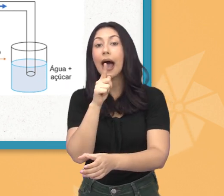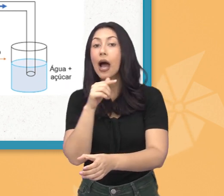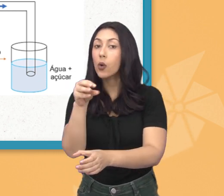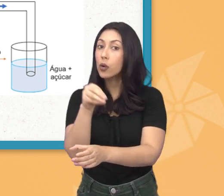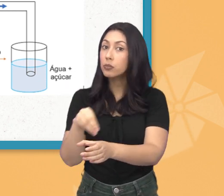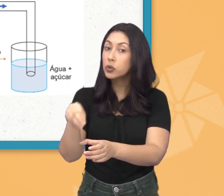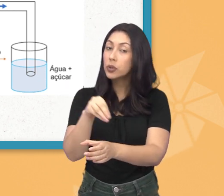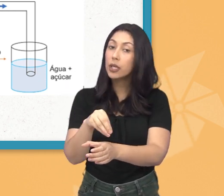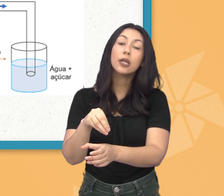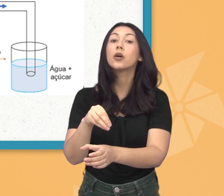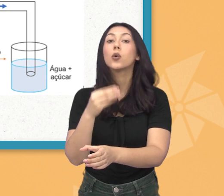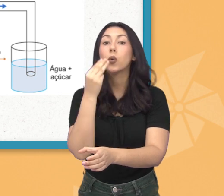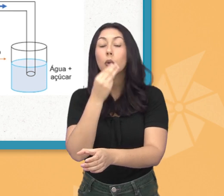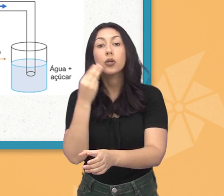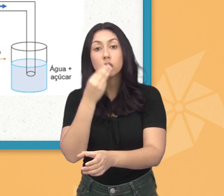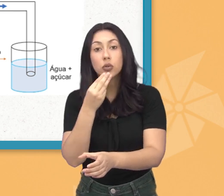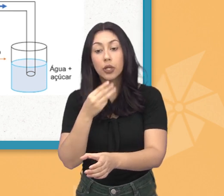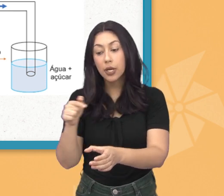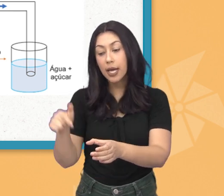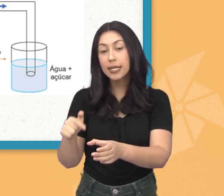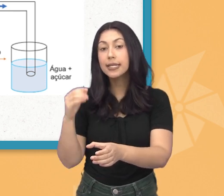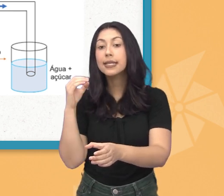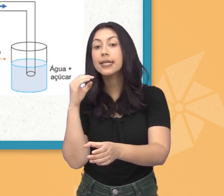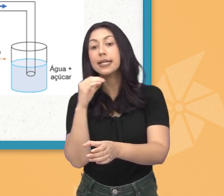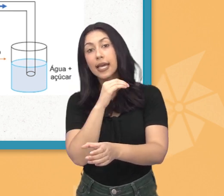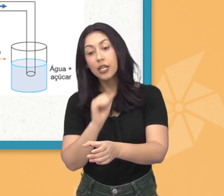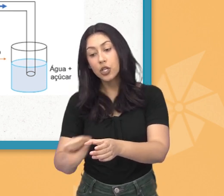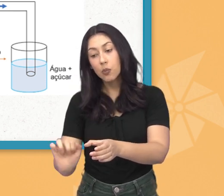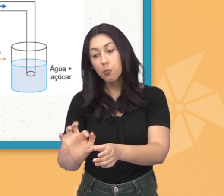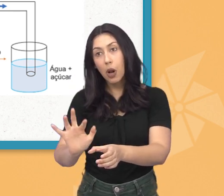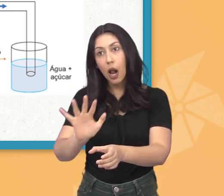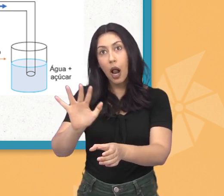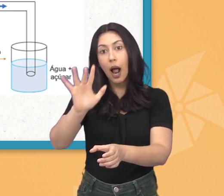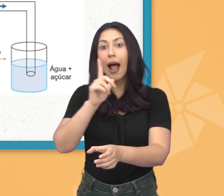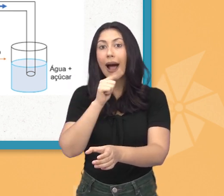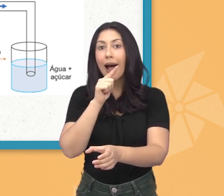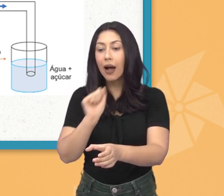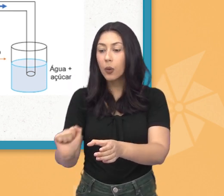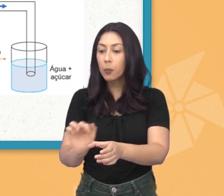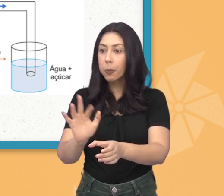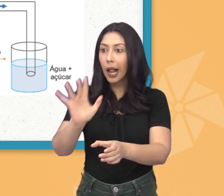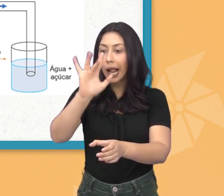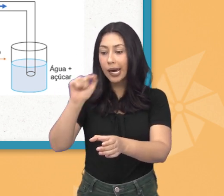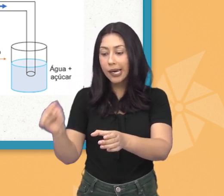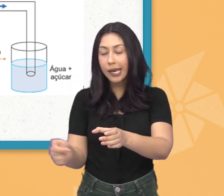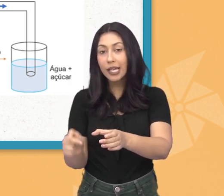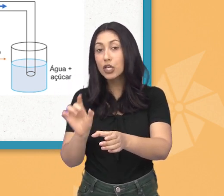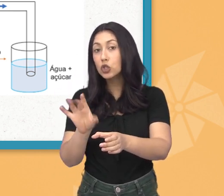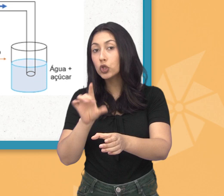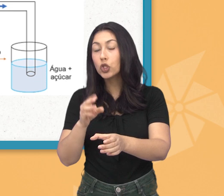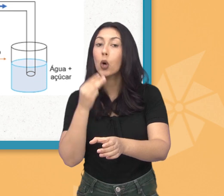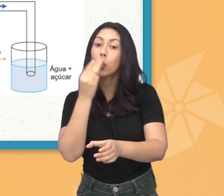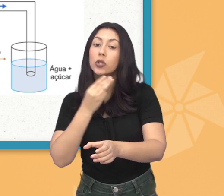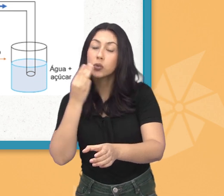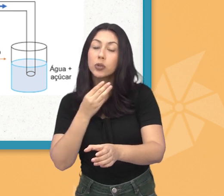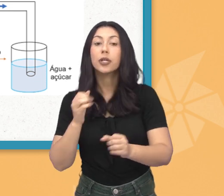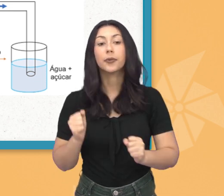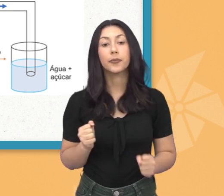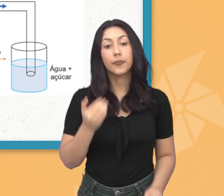componentes sólidos, como a gente pode ver aqui, né, a água e a areia, a gente deixa em repouso. A água e o açúcar vai ficar numa parte acima, a areia mais